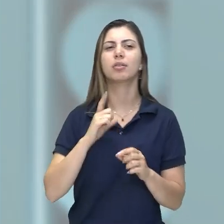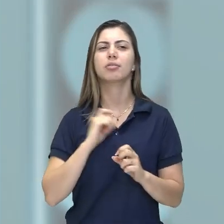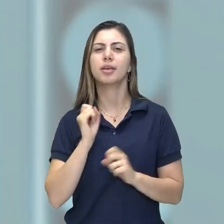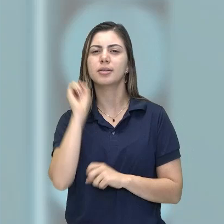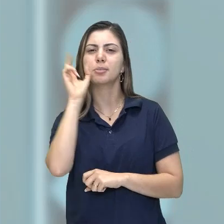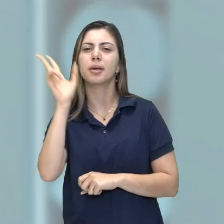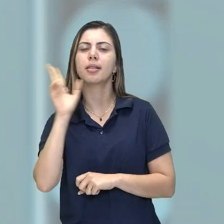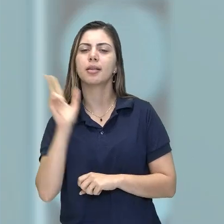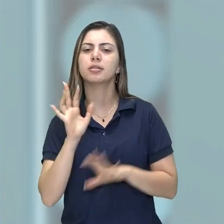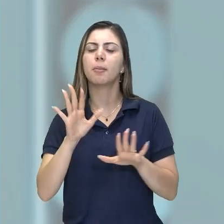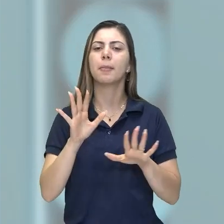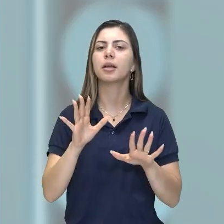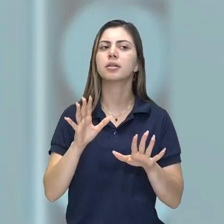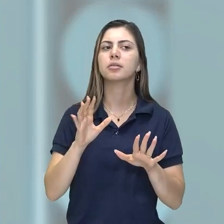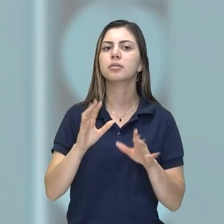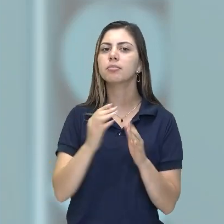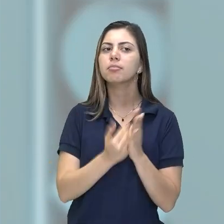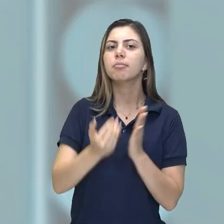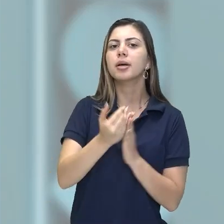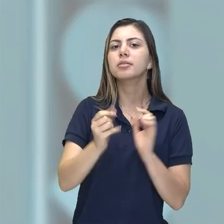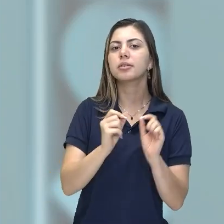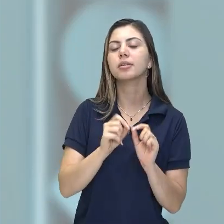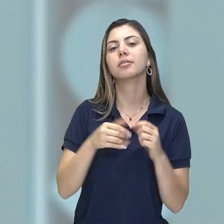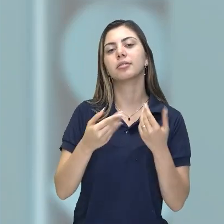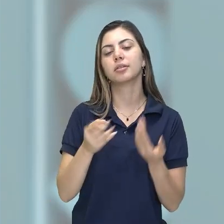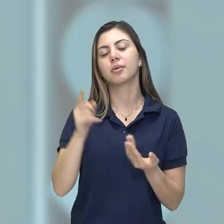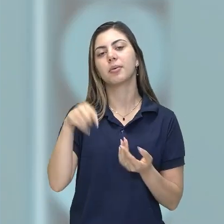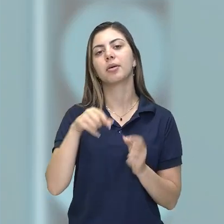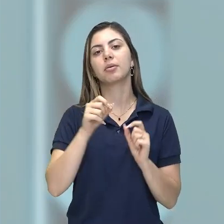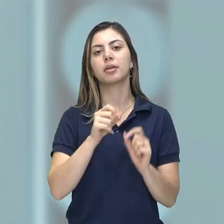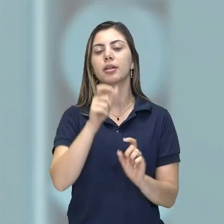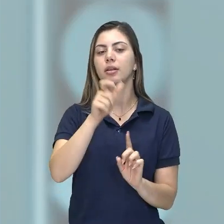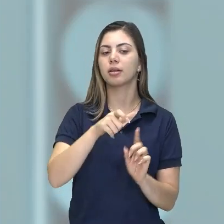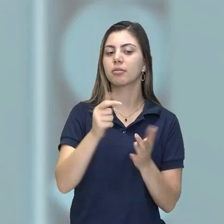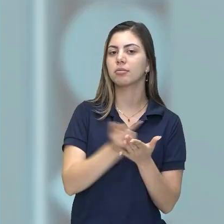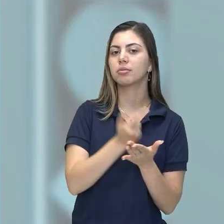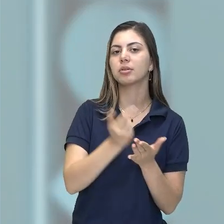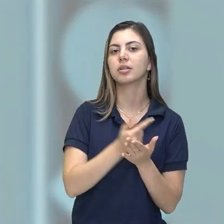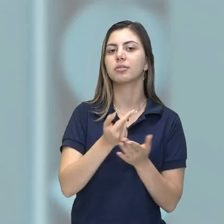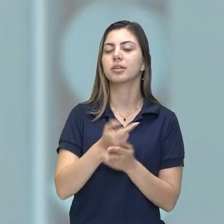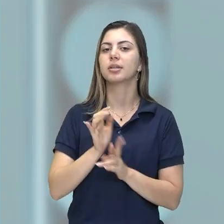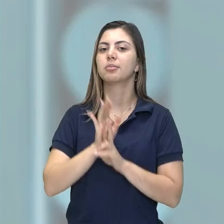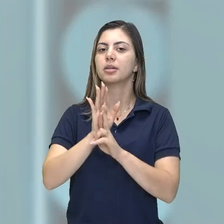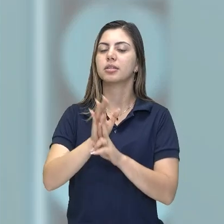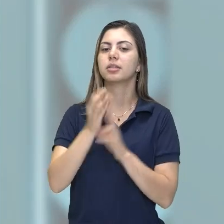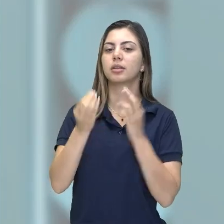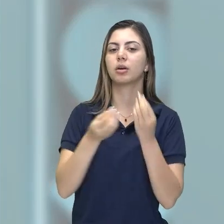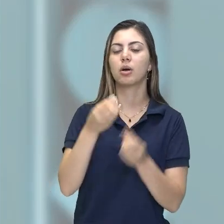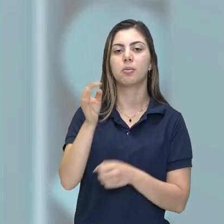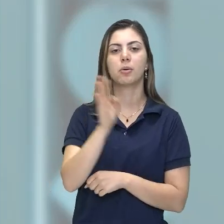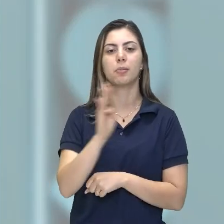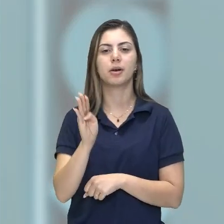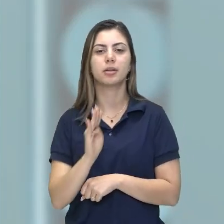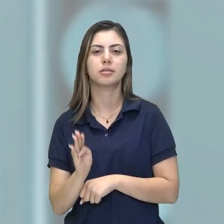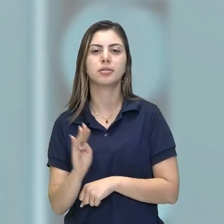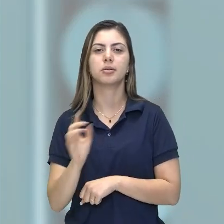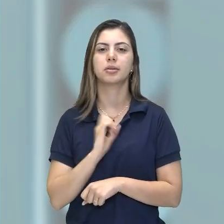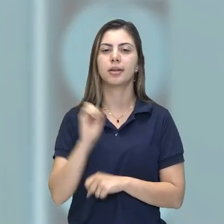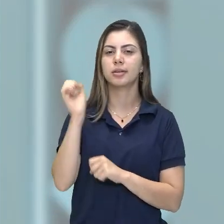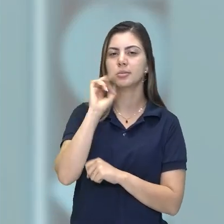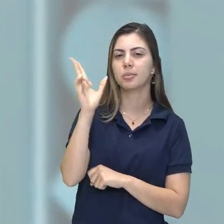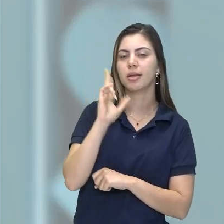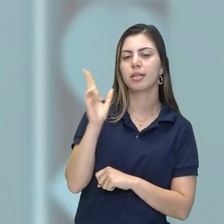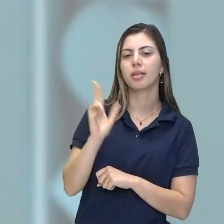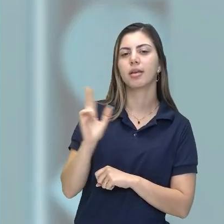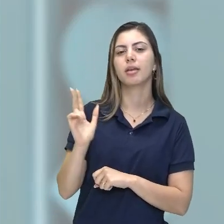o herói Macunaíma, ele é um pouco essa representação desse Brasil estereotipado. Desse Brasil que traz a malandragem, que traz